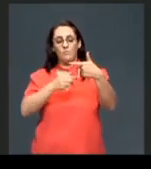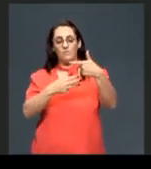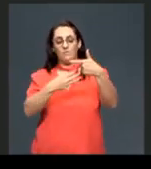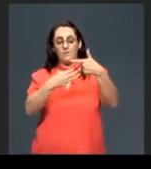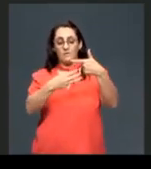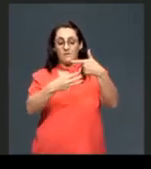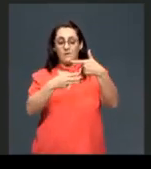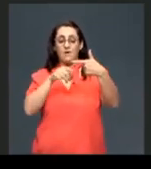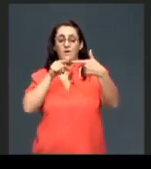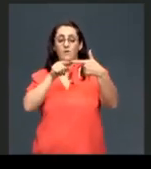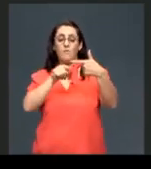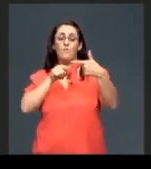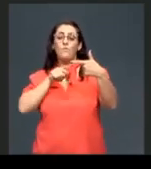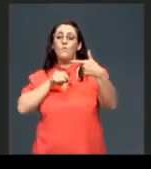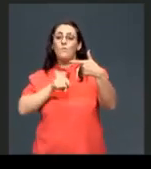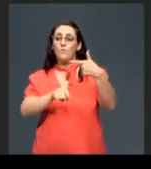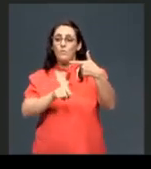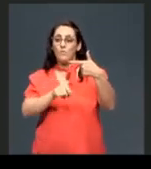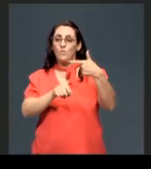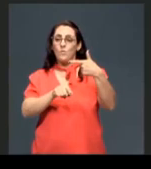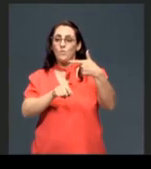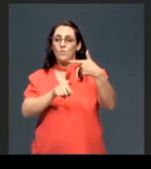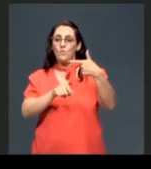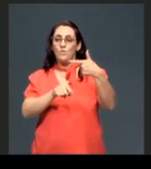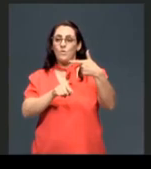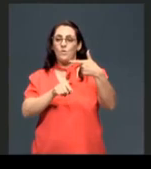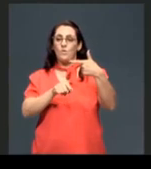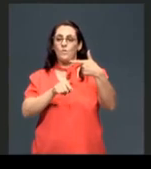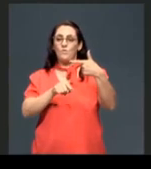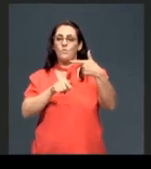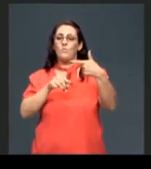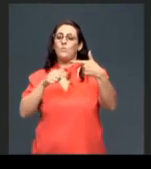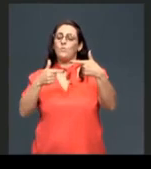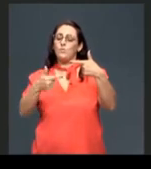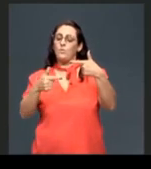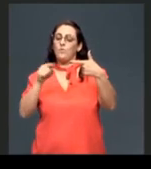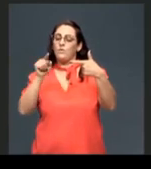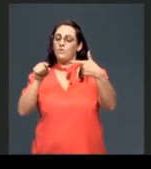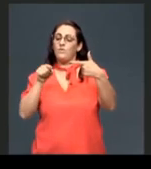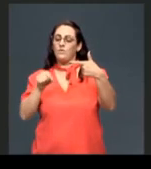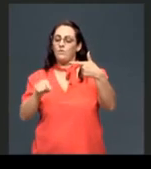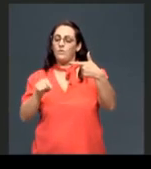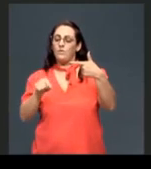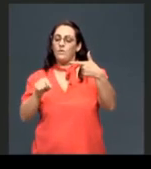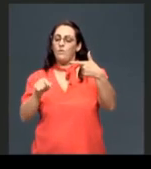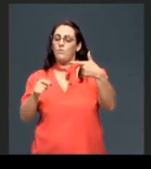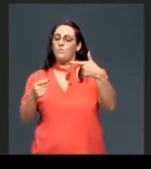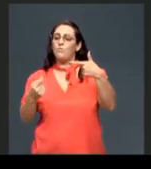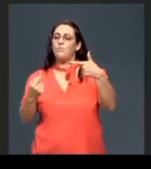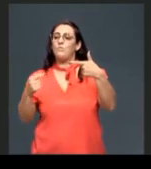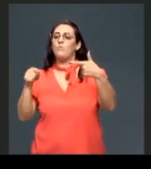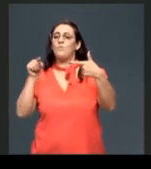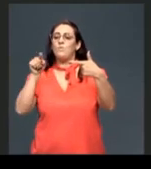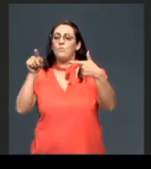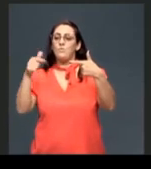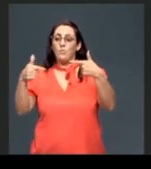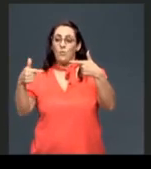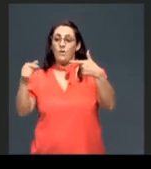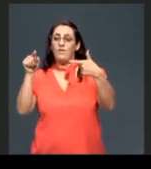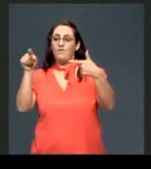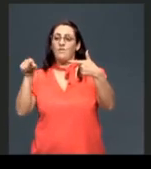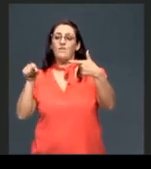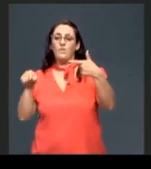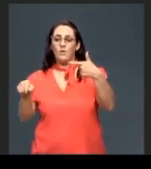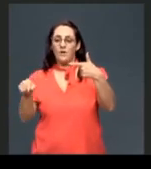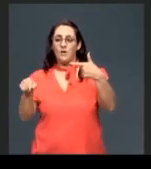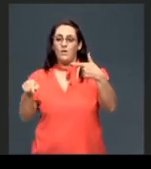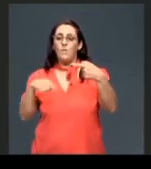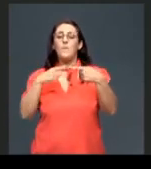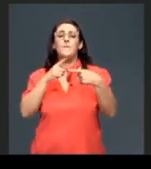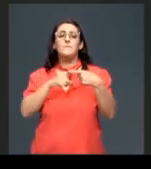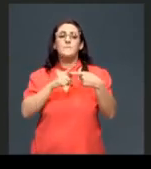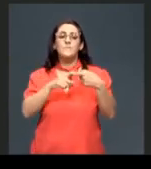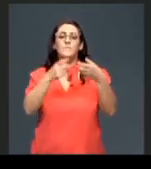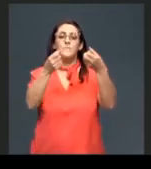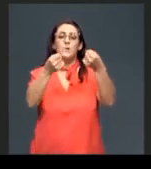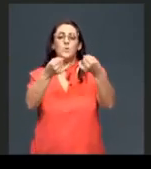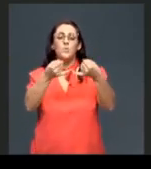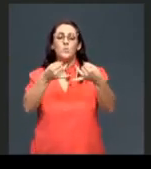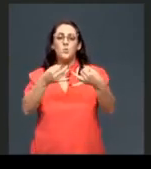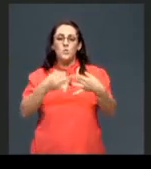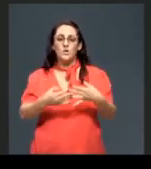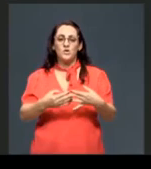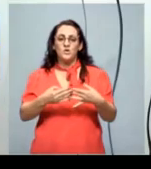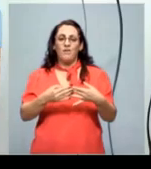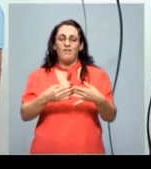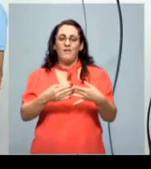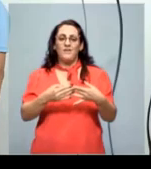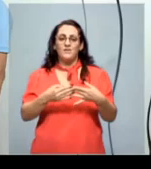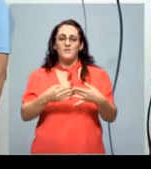3 fatorial, 2 fatorial, vezes 2 fatorial. Com isso, nós